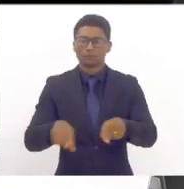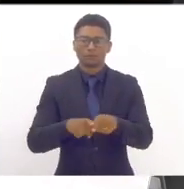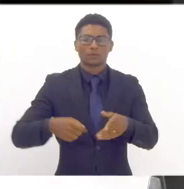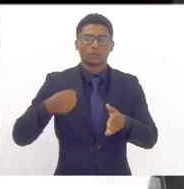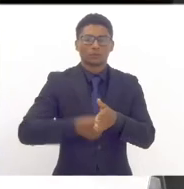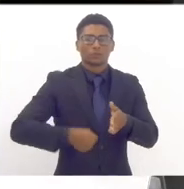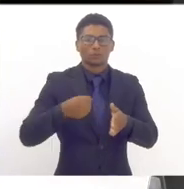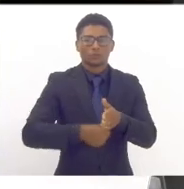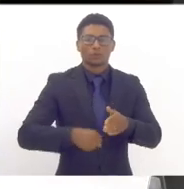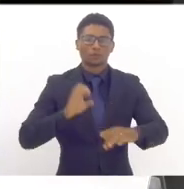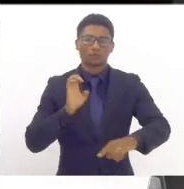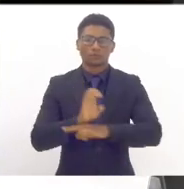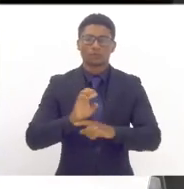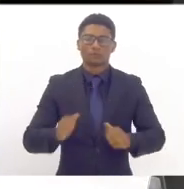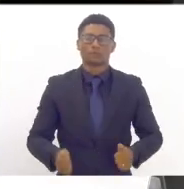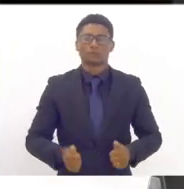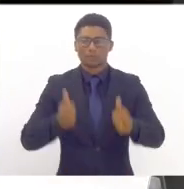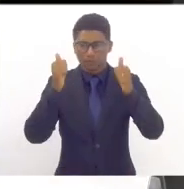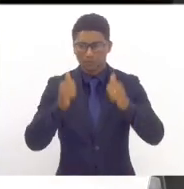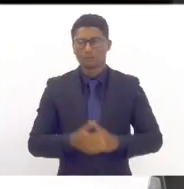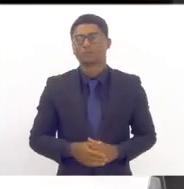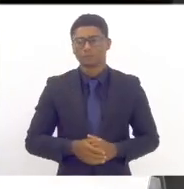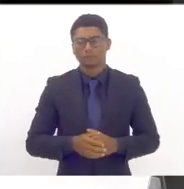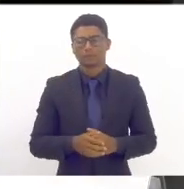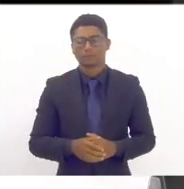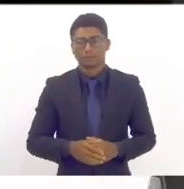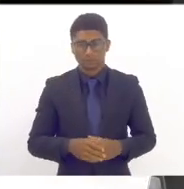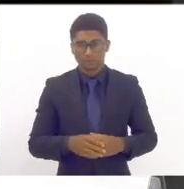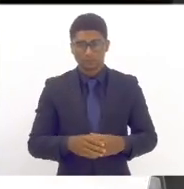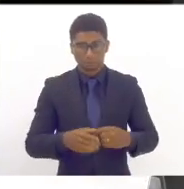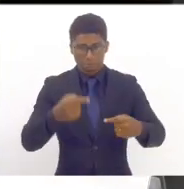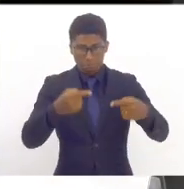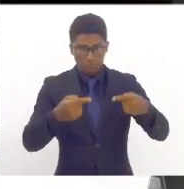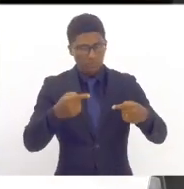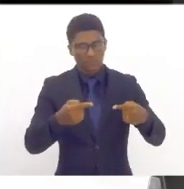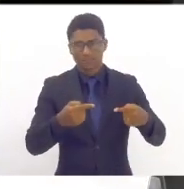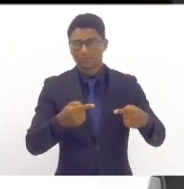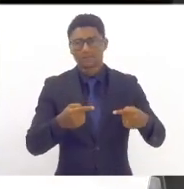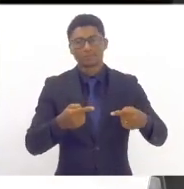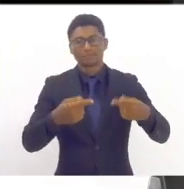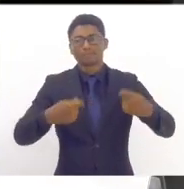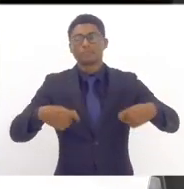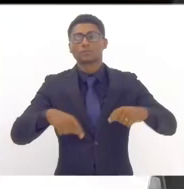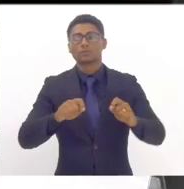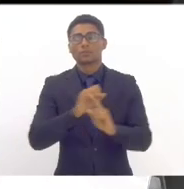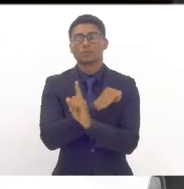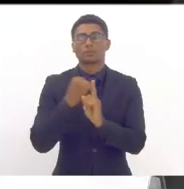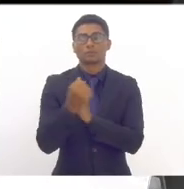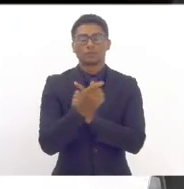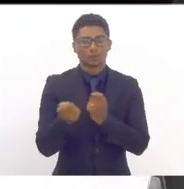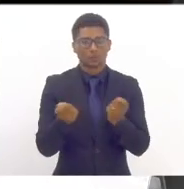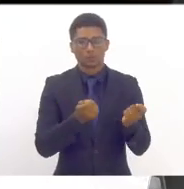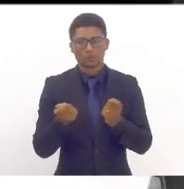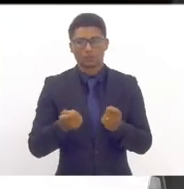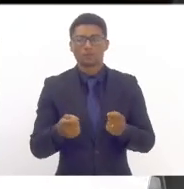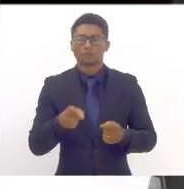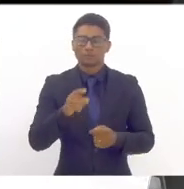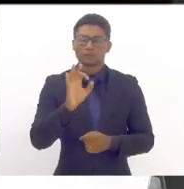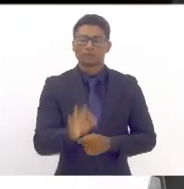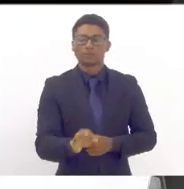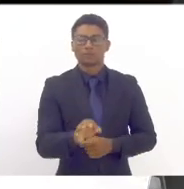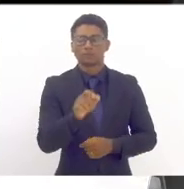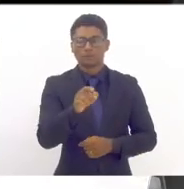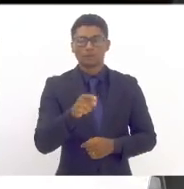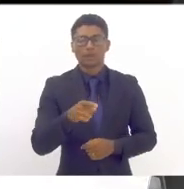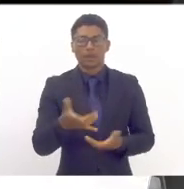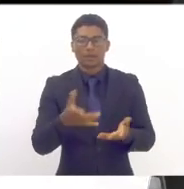pela melhora do Estado. Não existe política se a gente não possui controle social. E você é um elemento central dessa construção